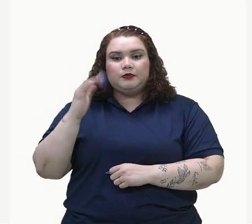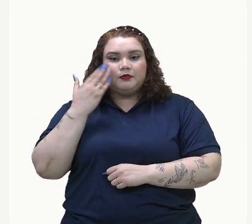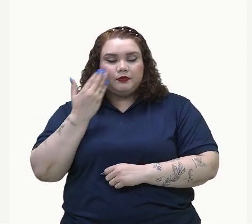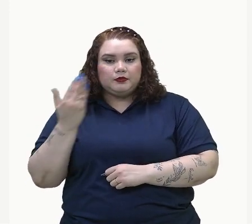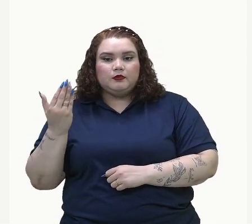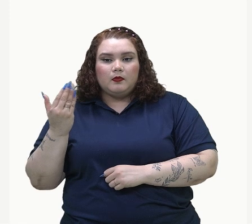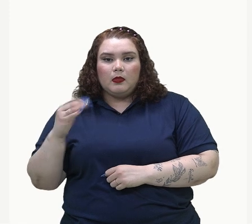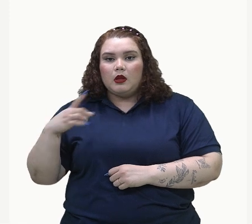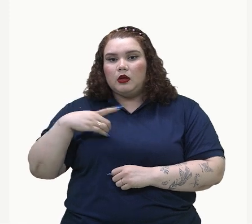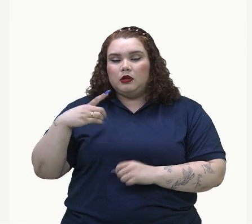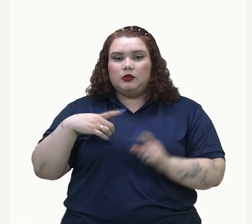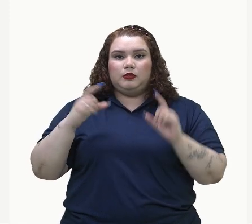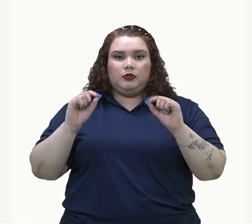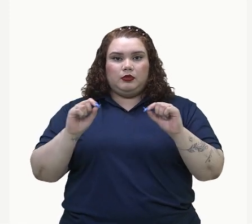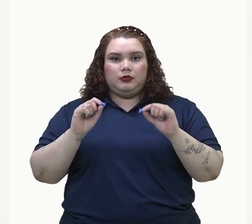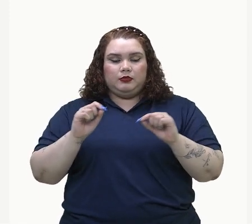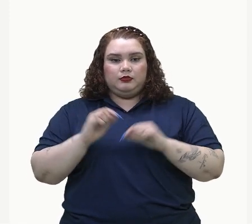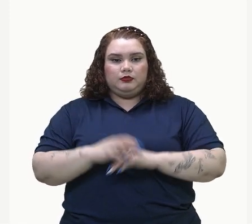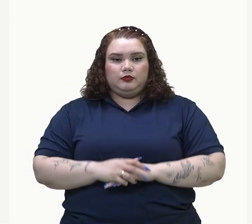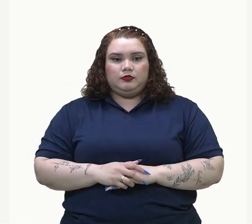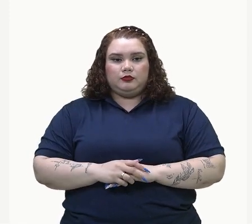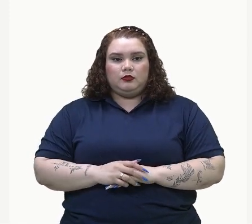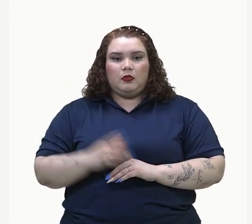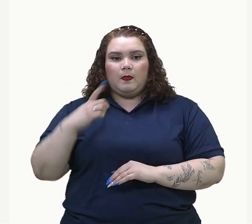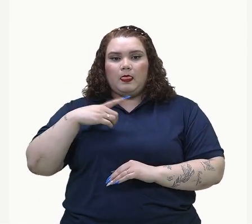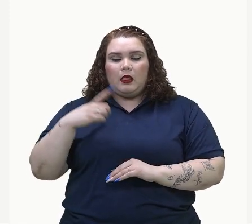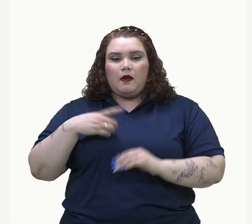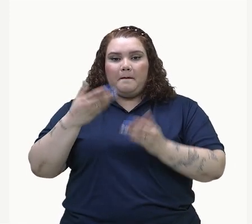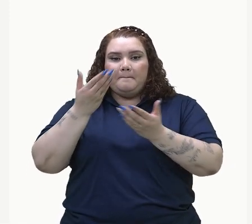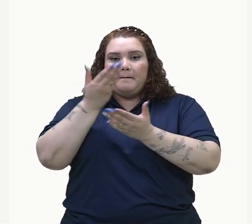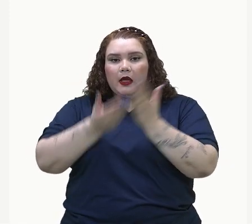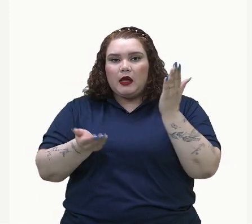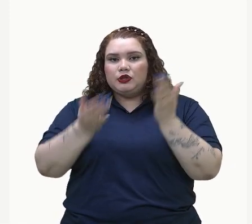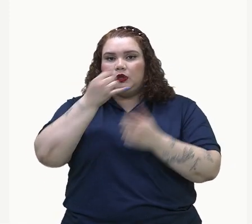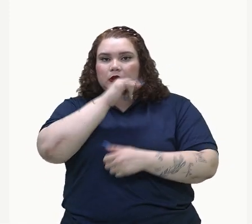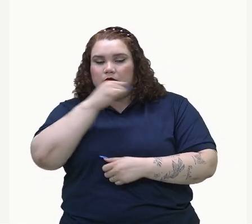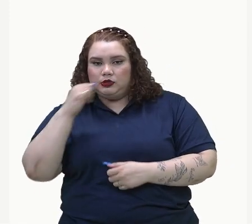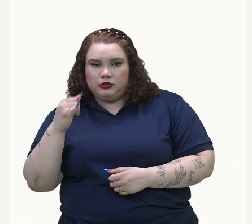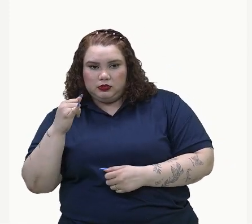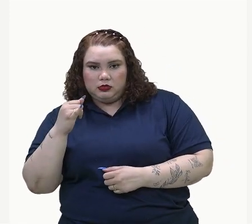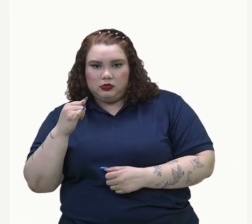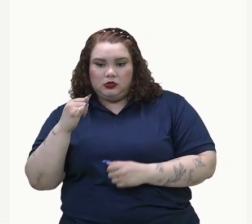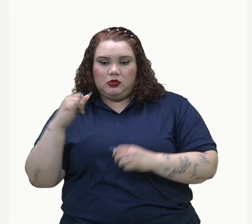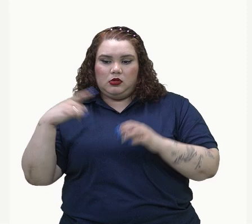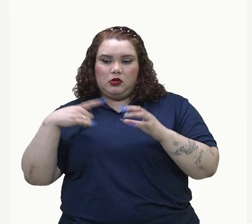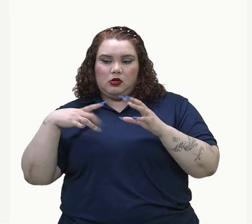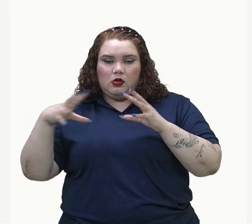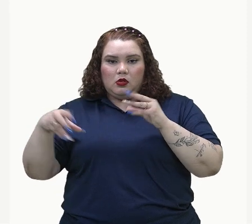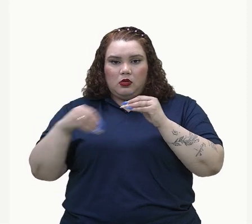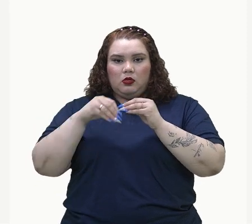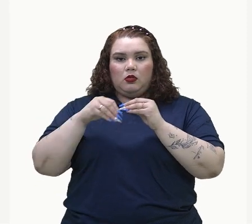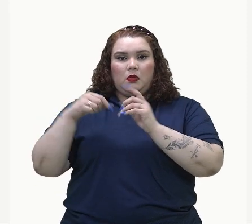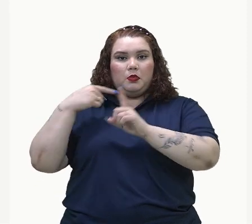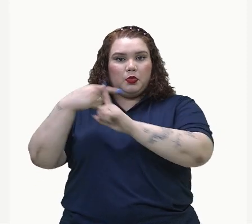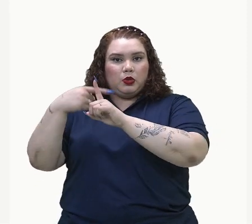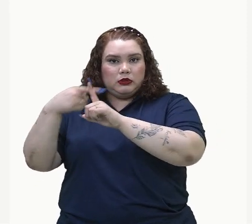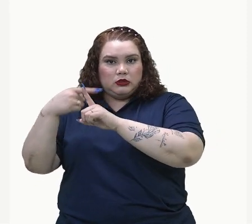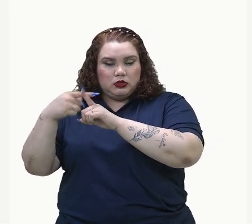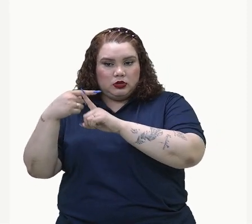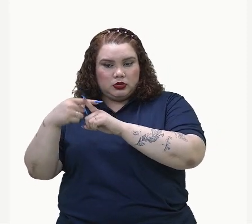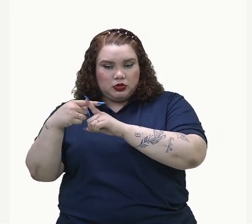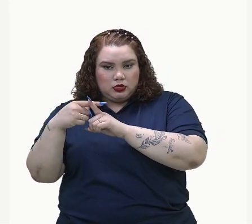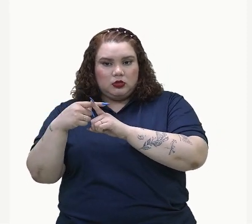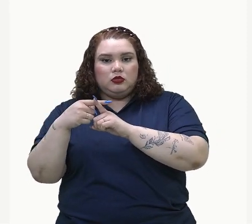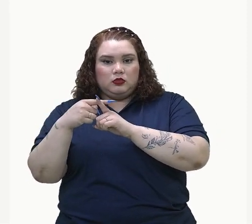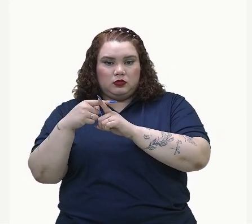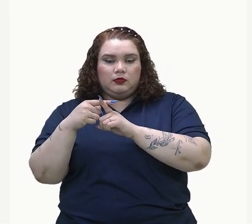você tem que ela está perdendo parte de sua energia, a qual entra pelo terminal positivo, que você está